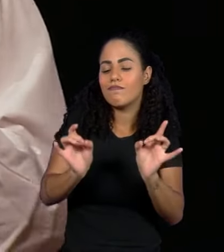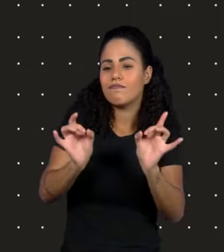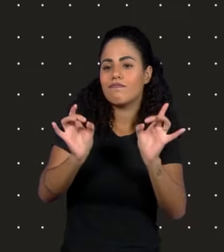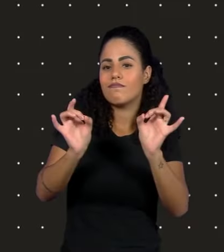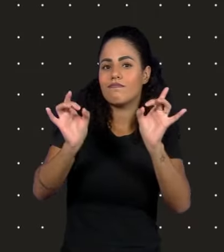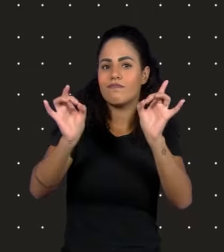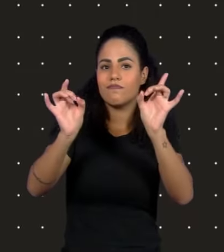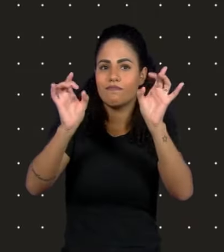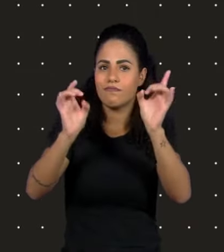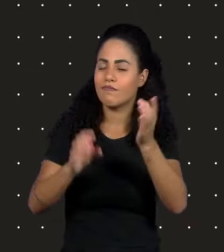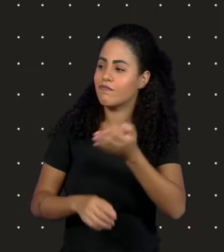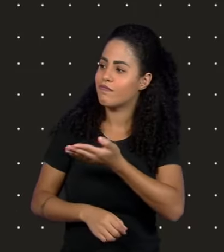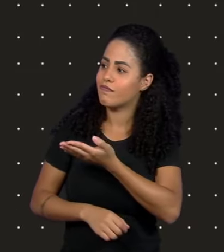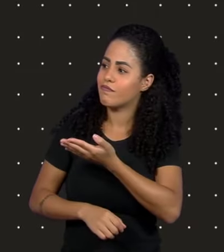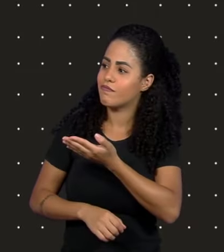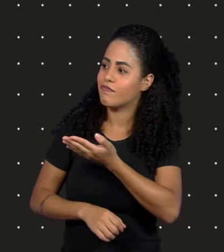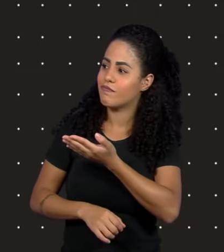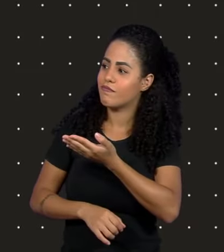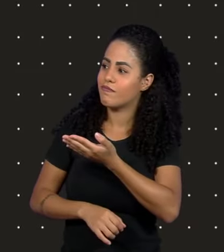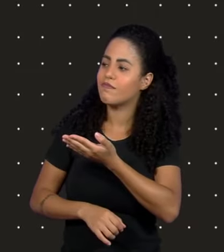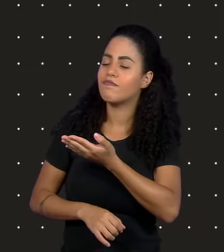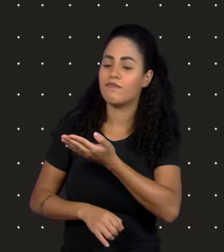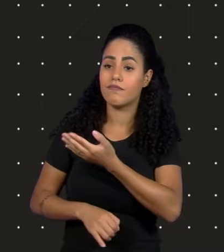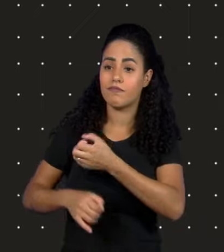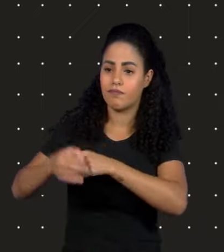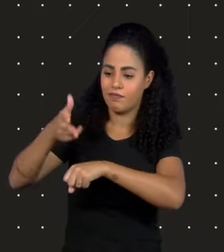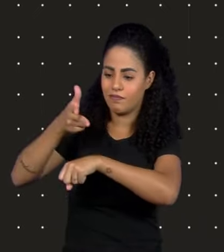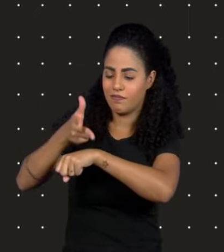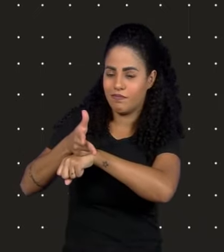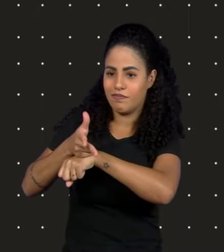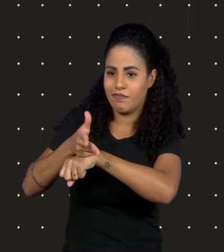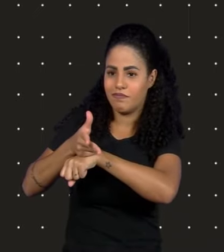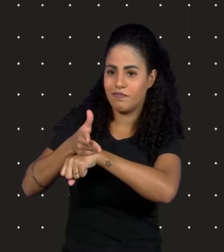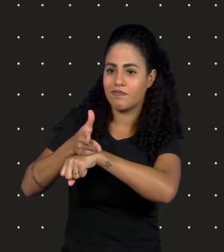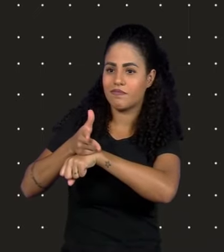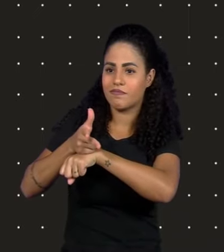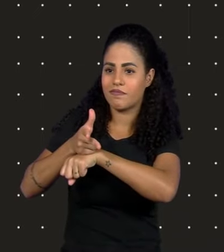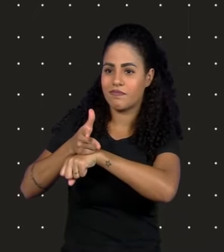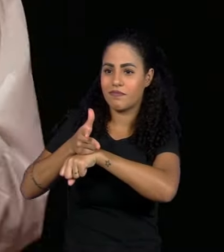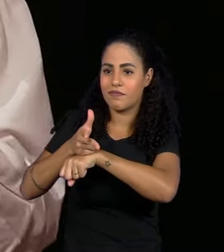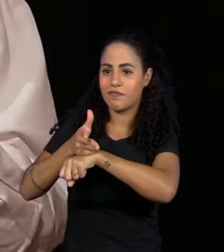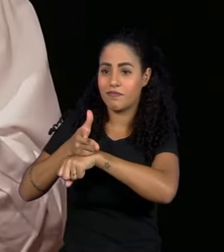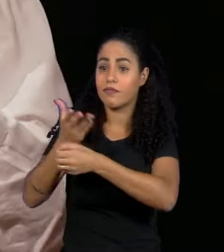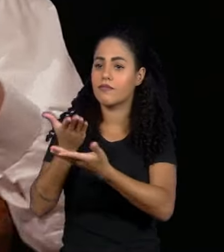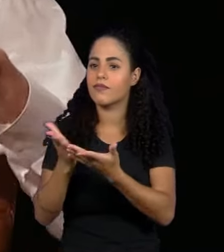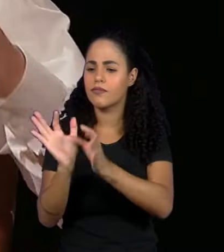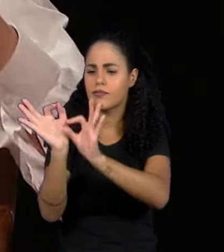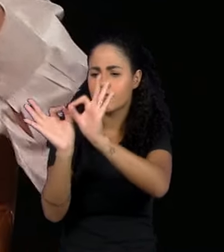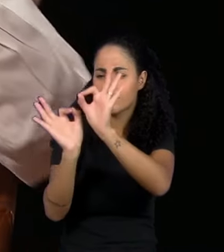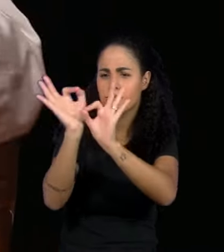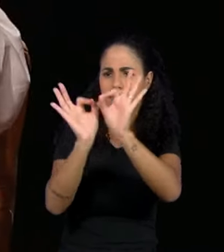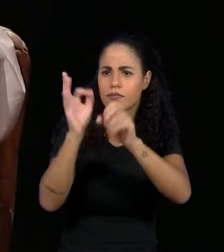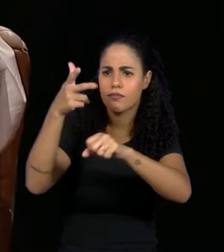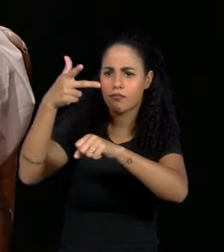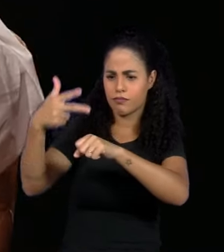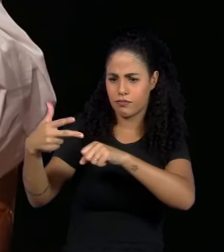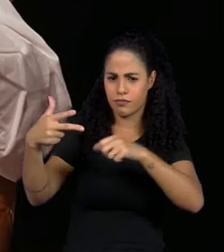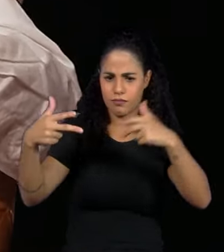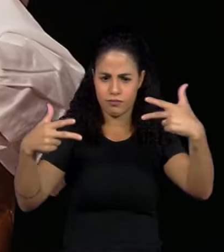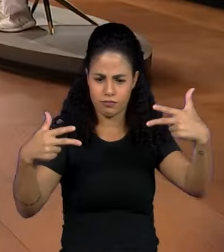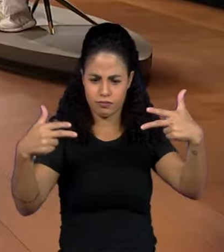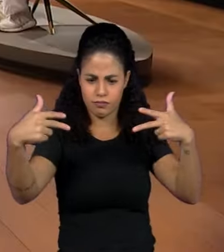Ela chegou lá em Prata Palomares, que era para ser filmado, e o iluminador era numa igreja.